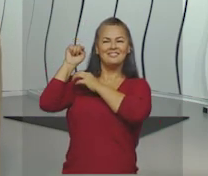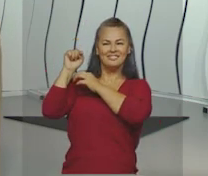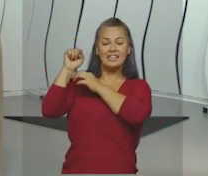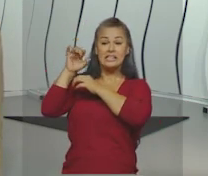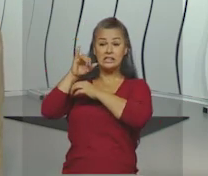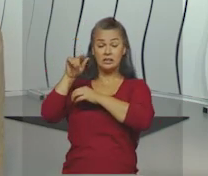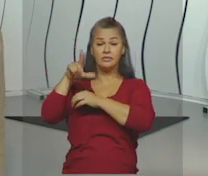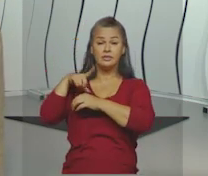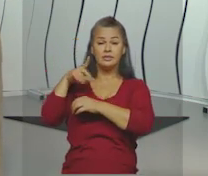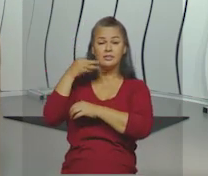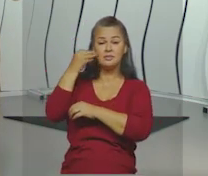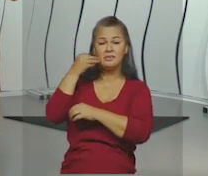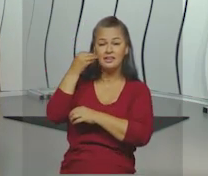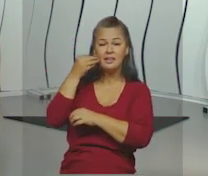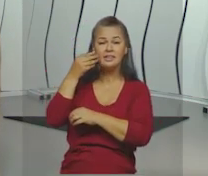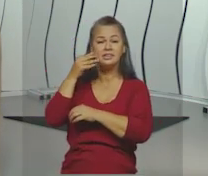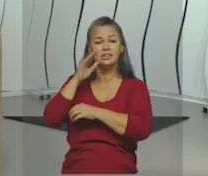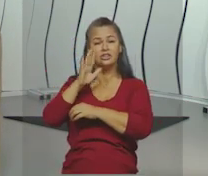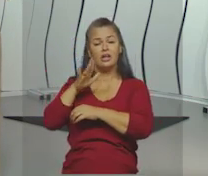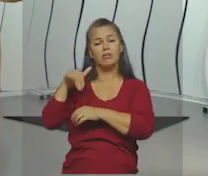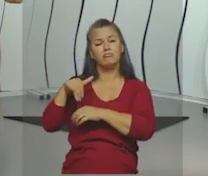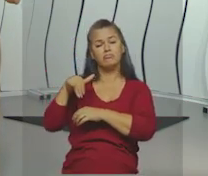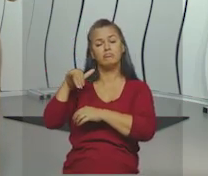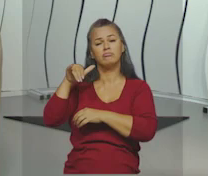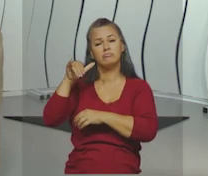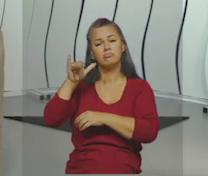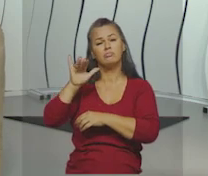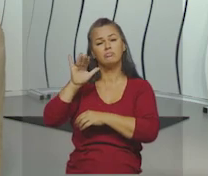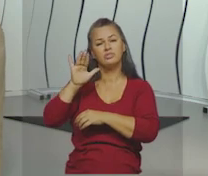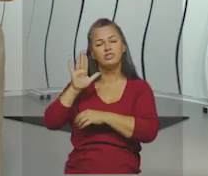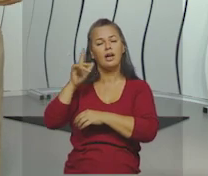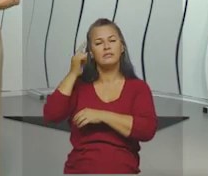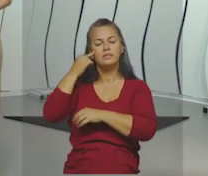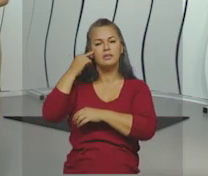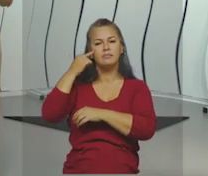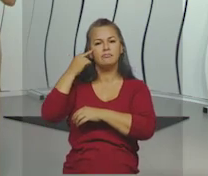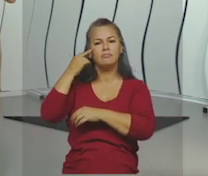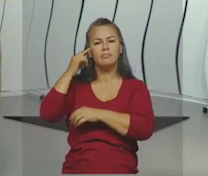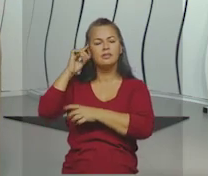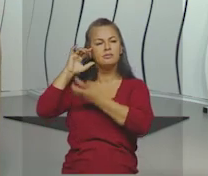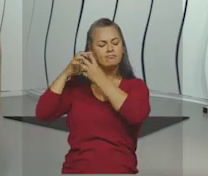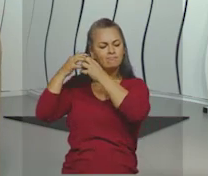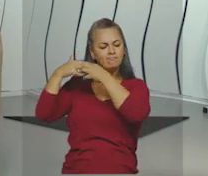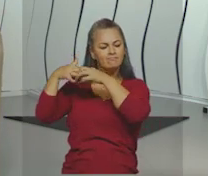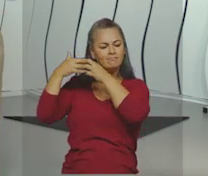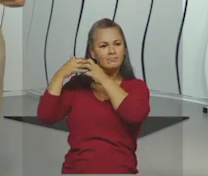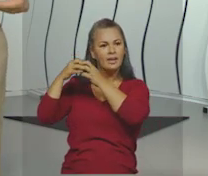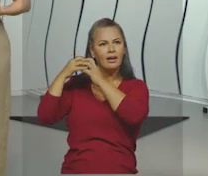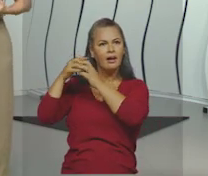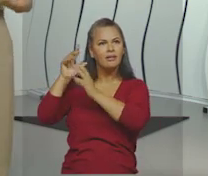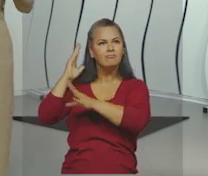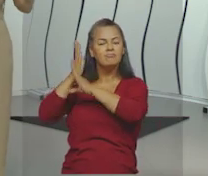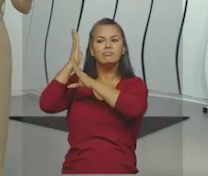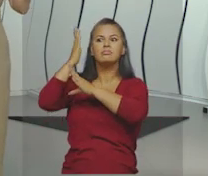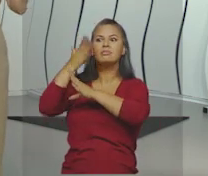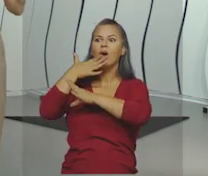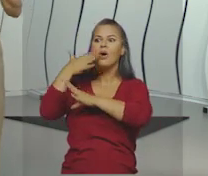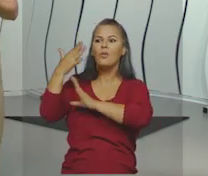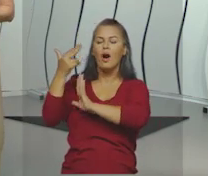experiência você tem, né, de vida, mais você vai interpretar, porque o seu cérebro é muito dinâmico, ele tem